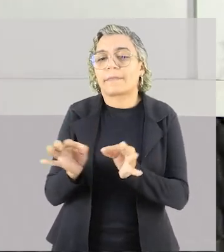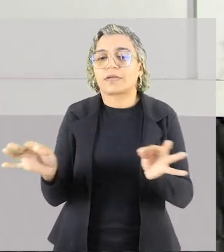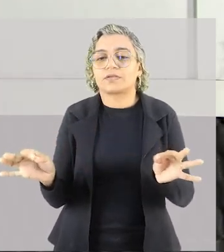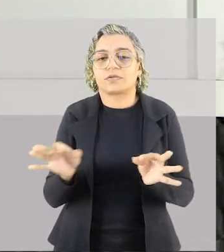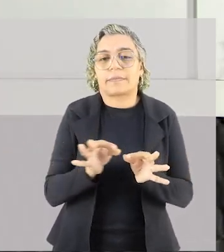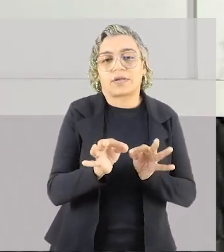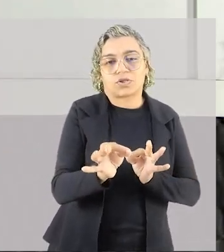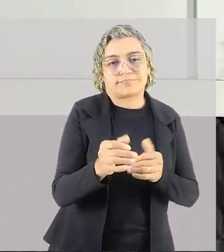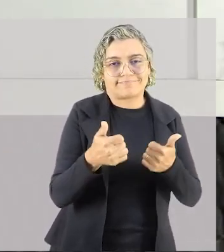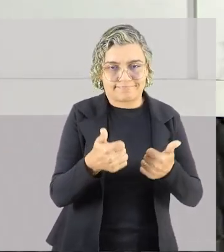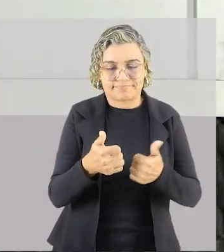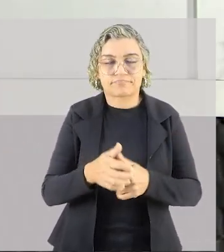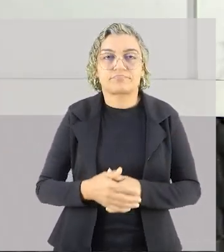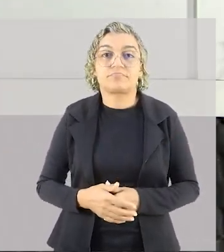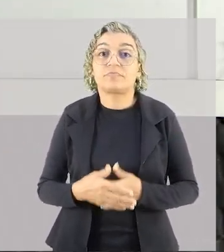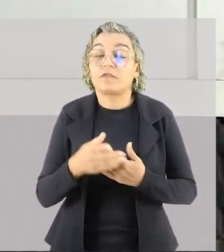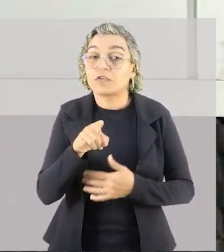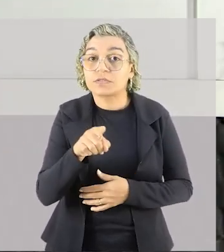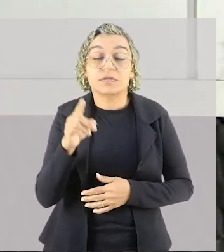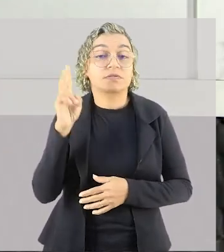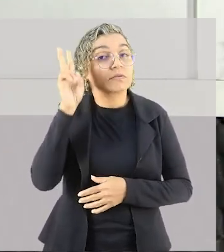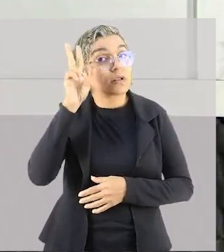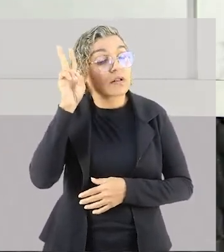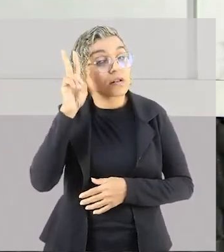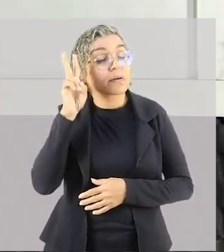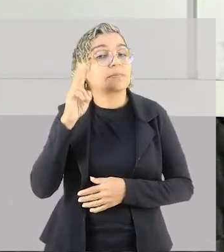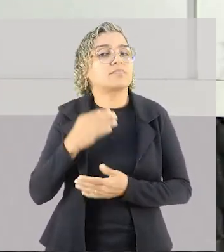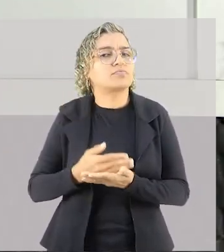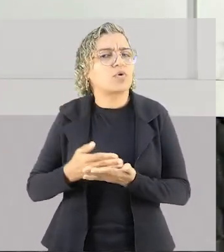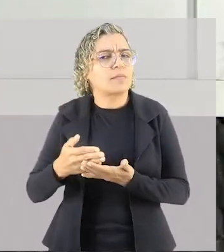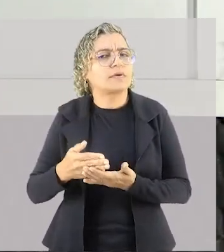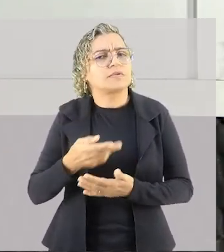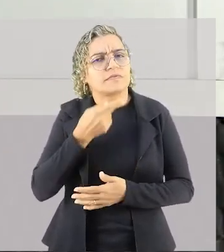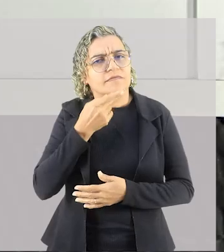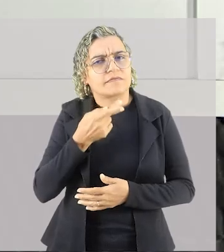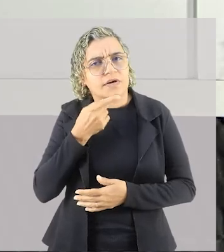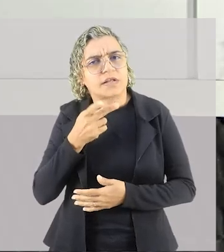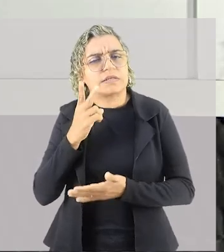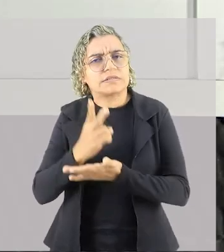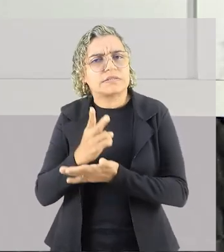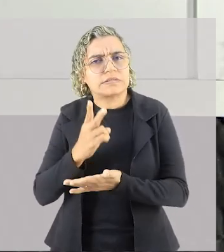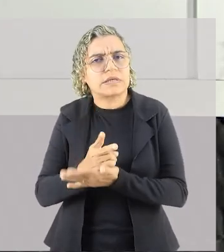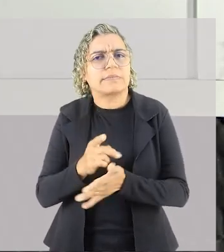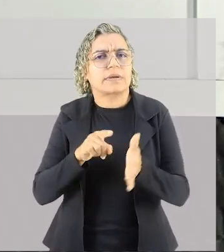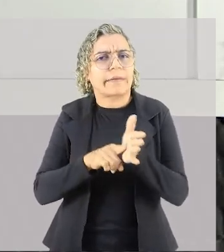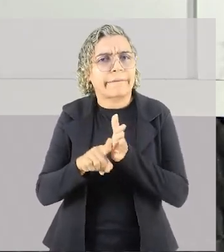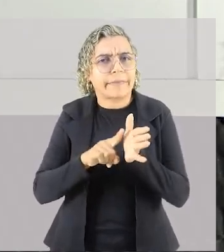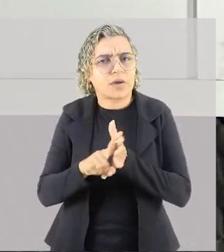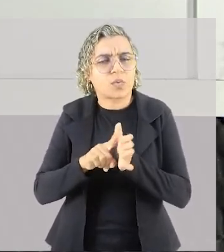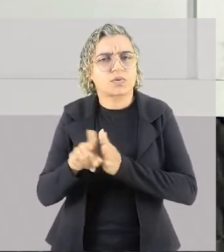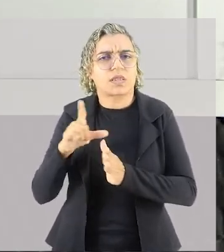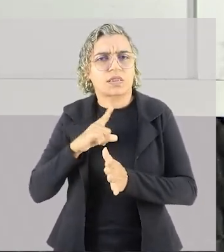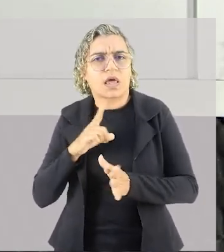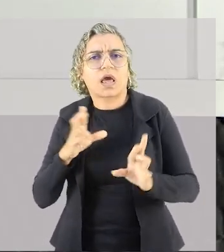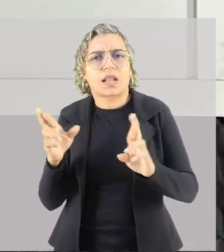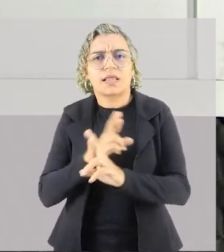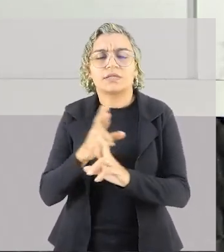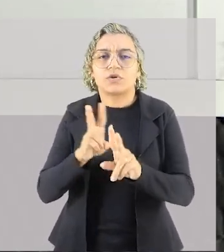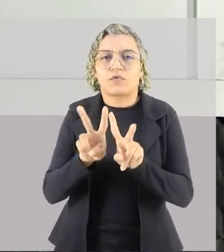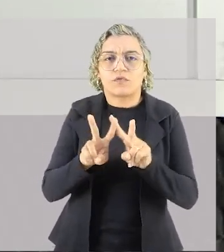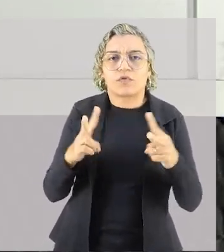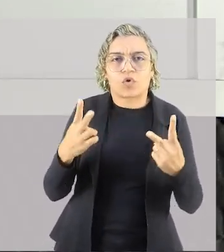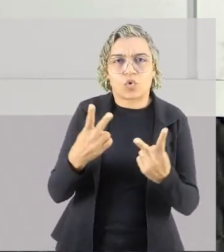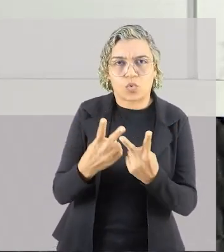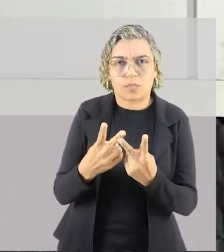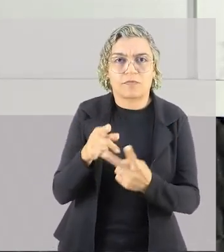aqui. Turma, lembra que eu falei no início que toda vez que a questão estabelecer uma relação de volume, é aí que